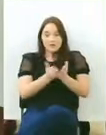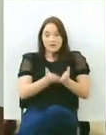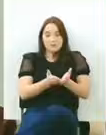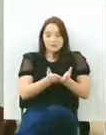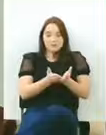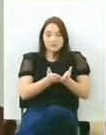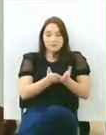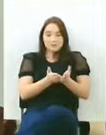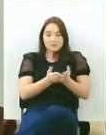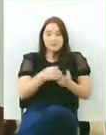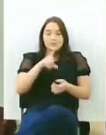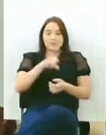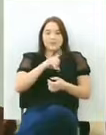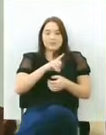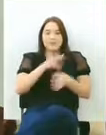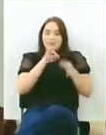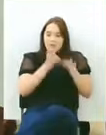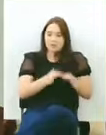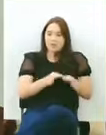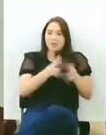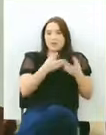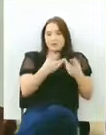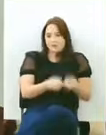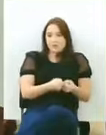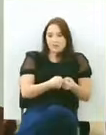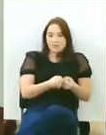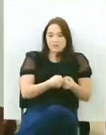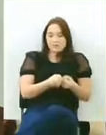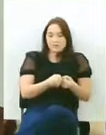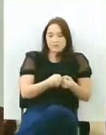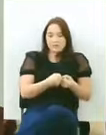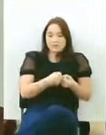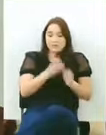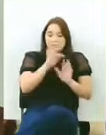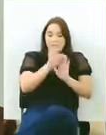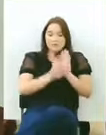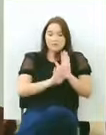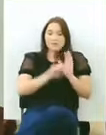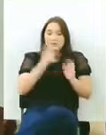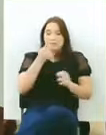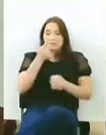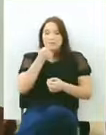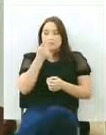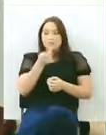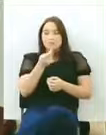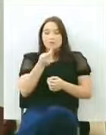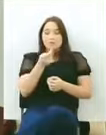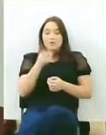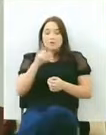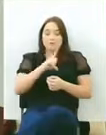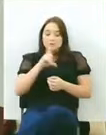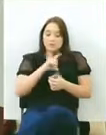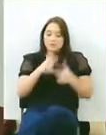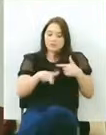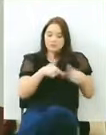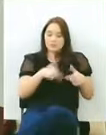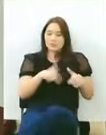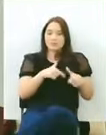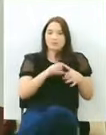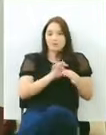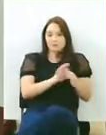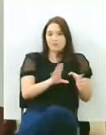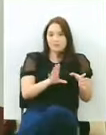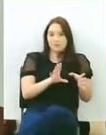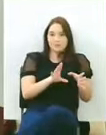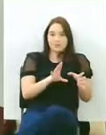palavra conforme, ou de acordo com. Então, aqui no texto ela quer dizer exatamente isso,